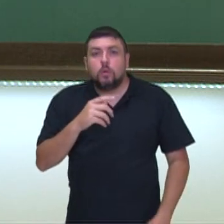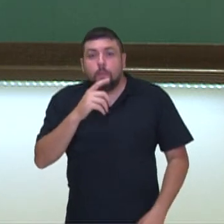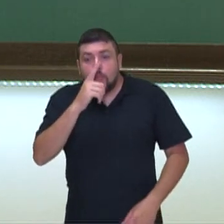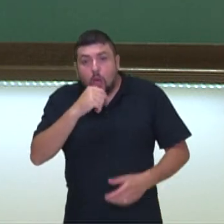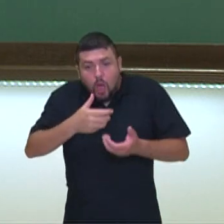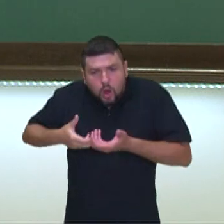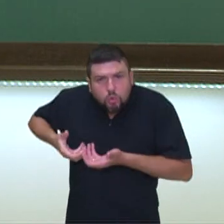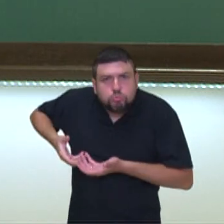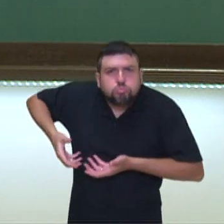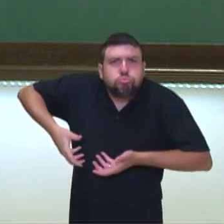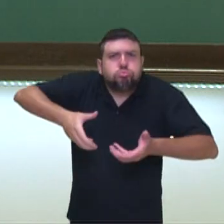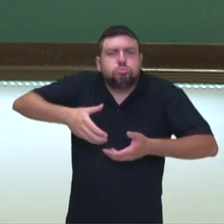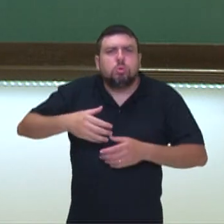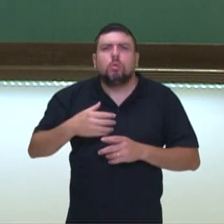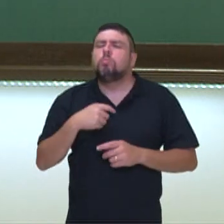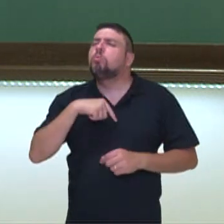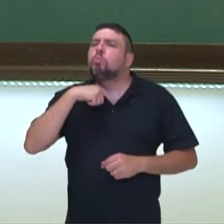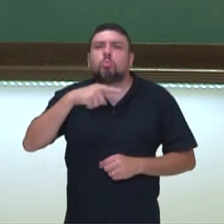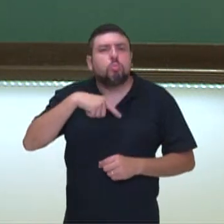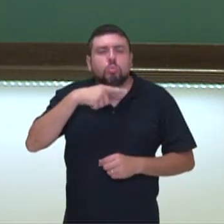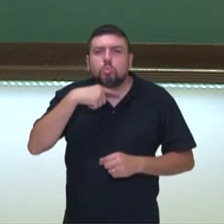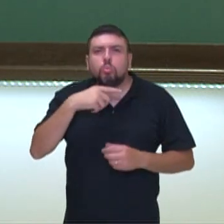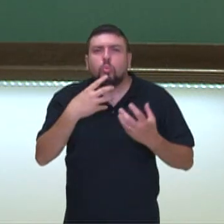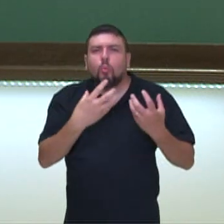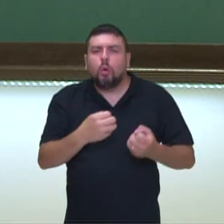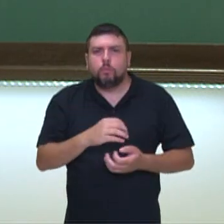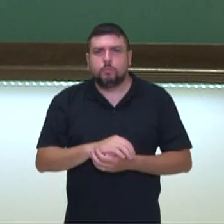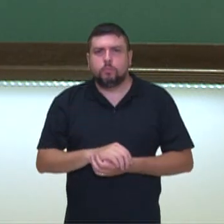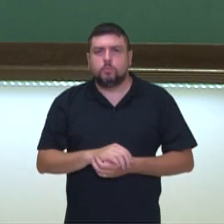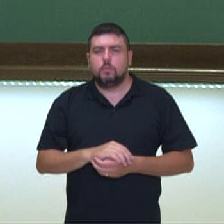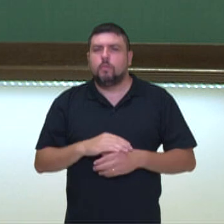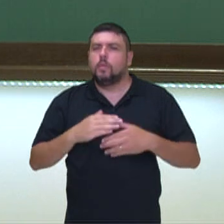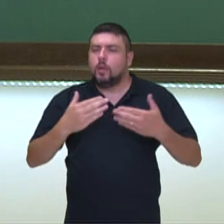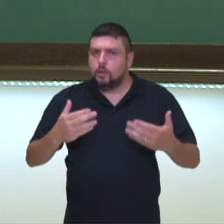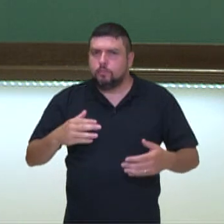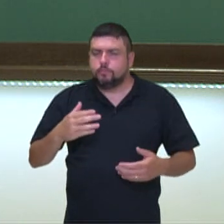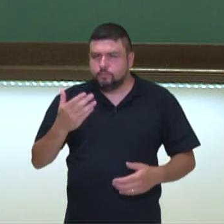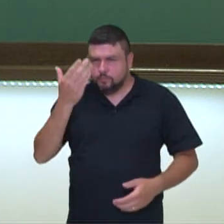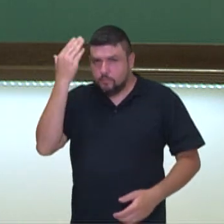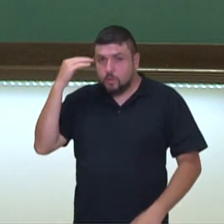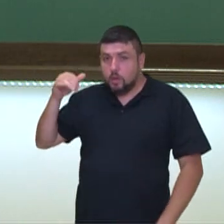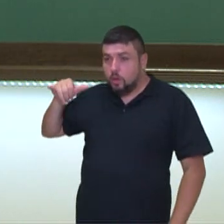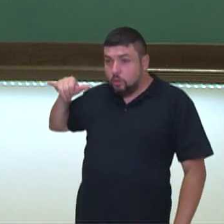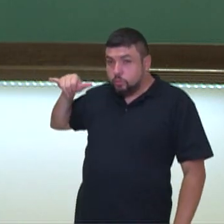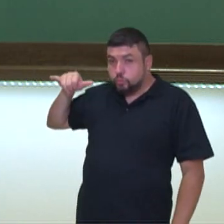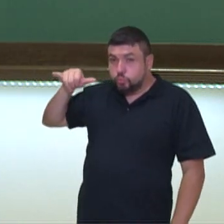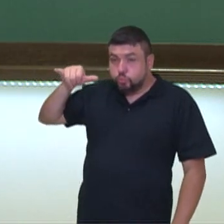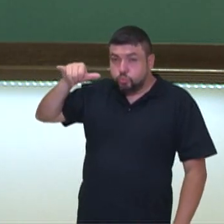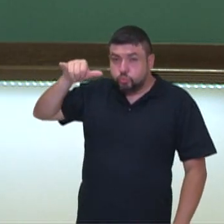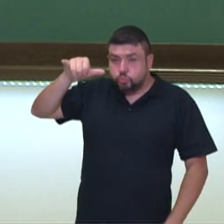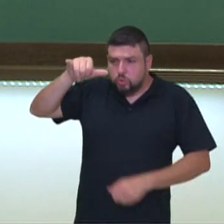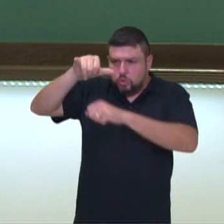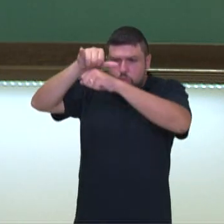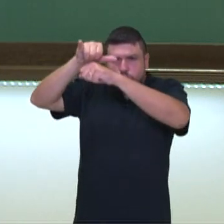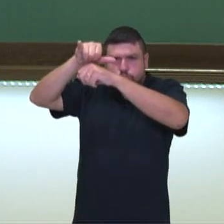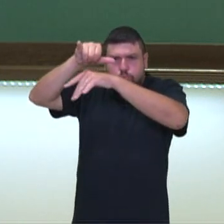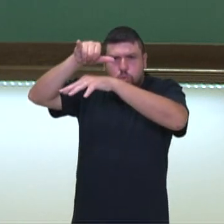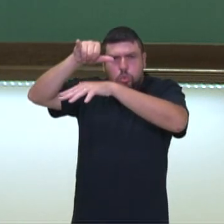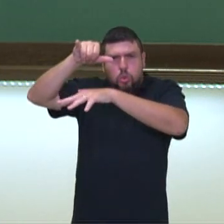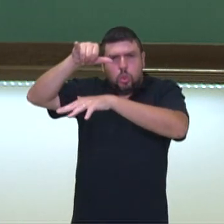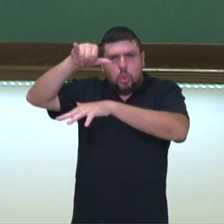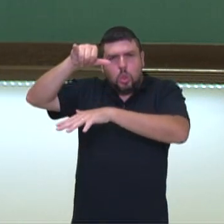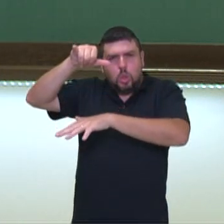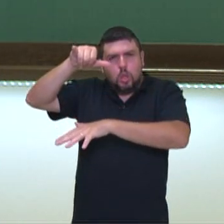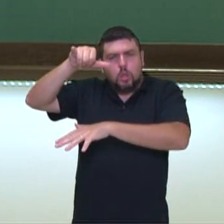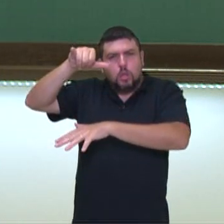não apaga aquilo dali. Então os aviões soltavam o napalm, essa substância, e ela era incinerada no